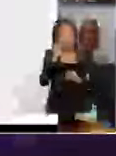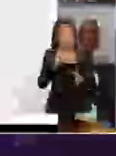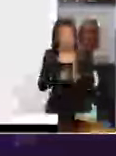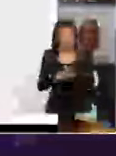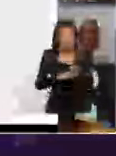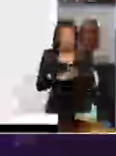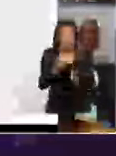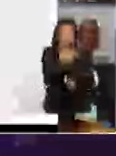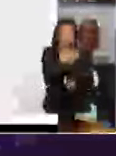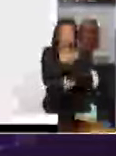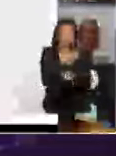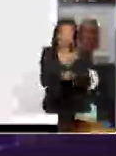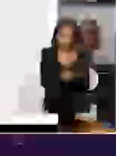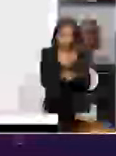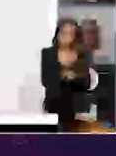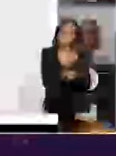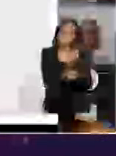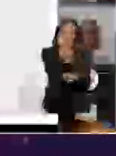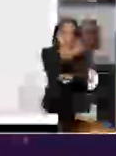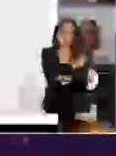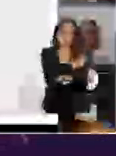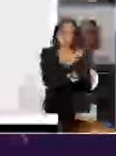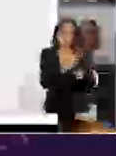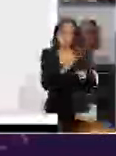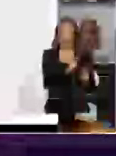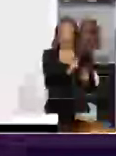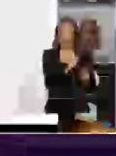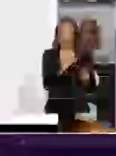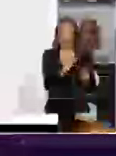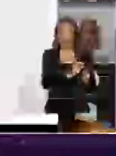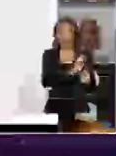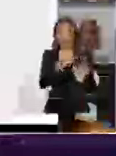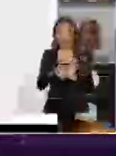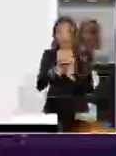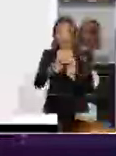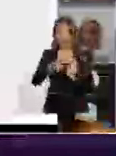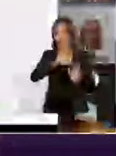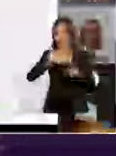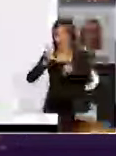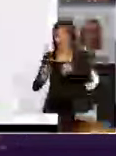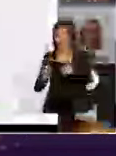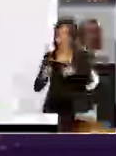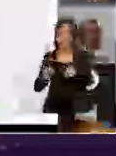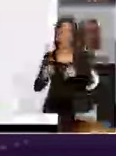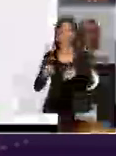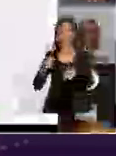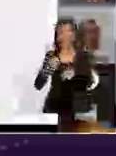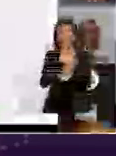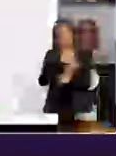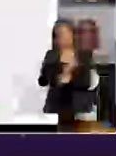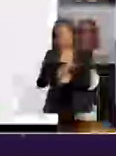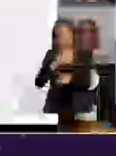vacina, o número necessário para vacinar era em torno de 80 a 150 para que uma vida fosse